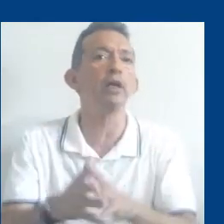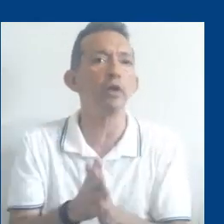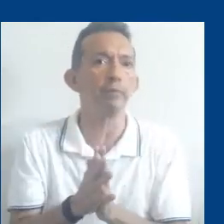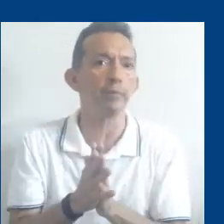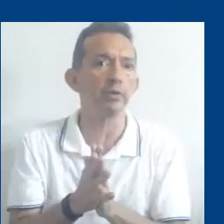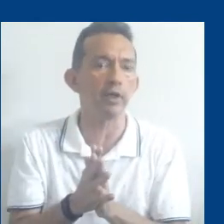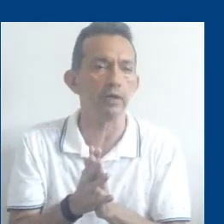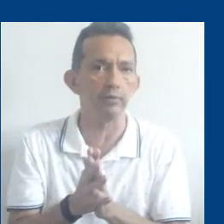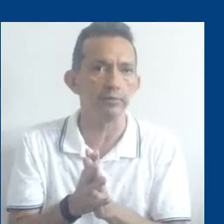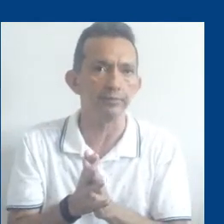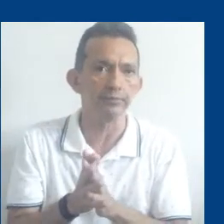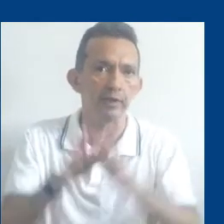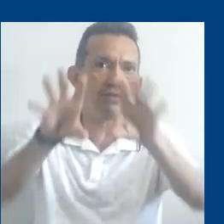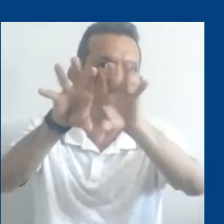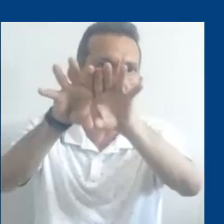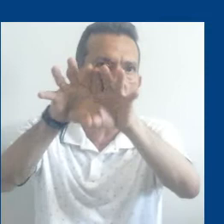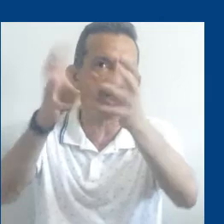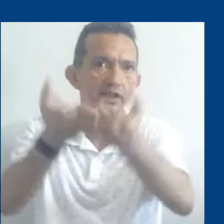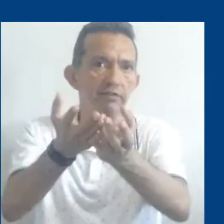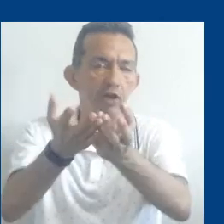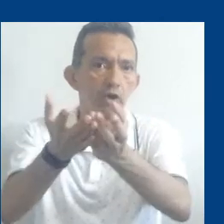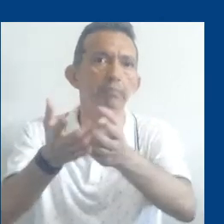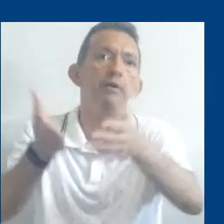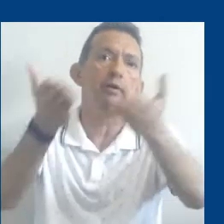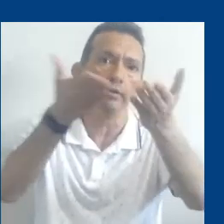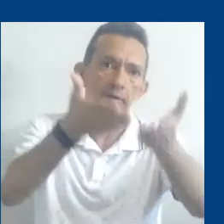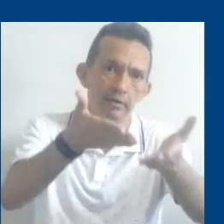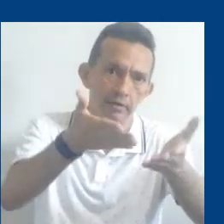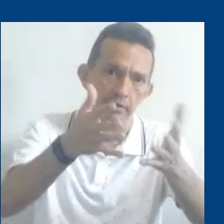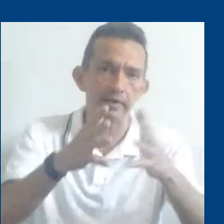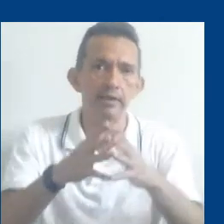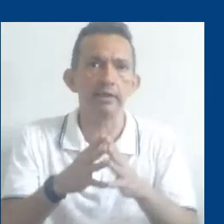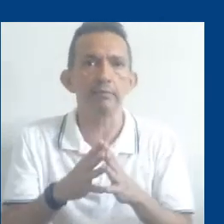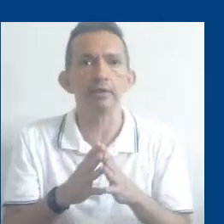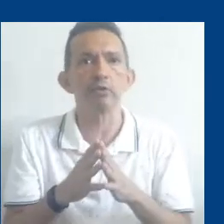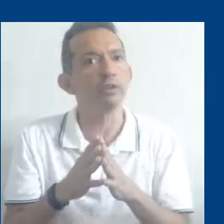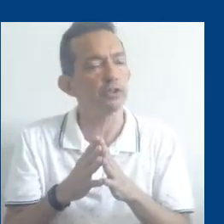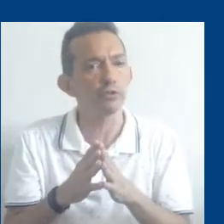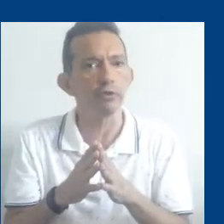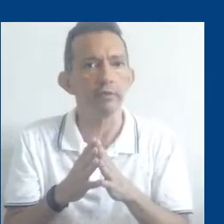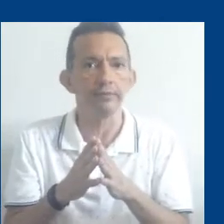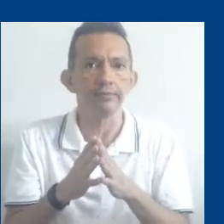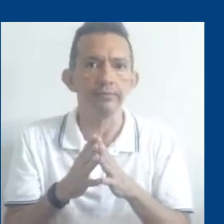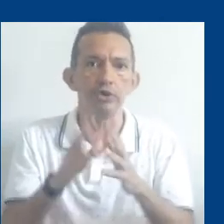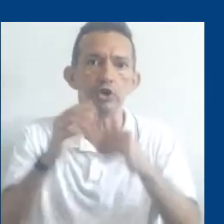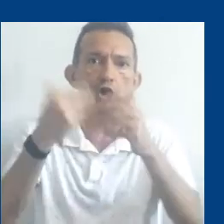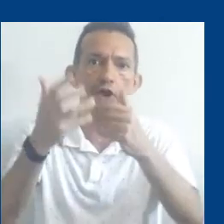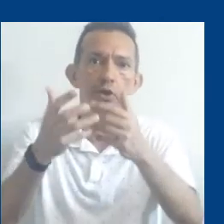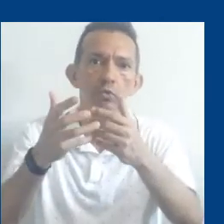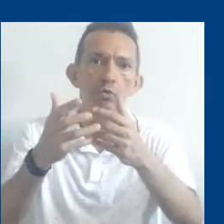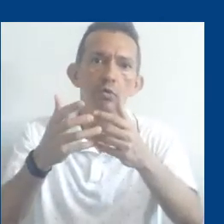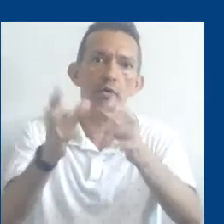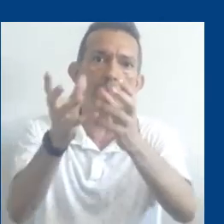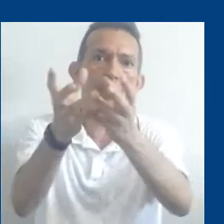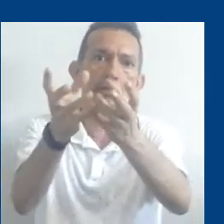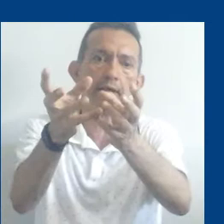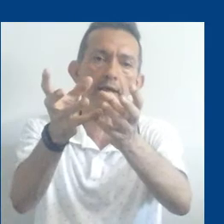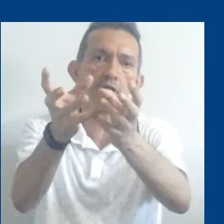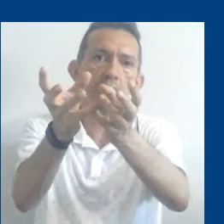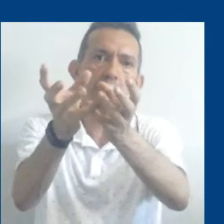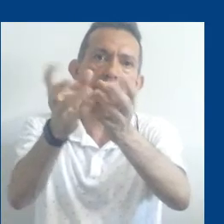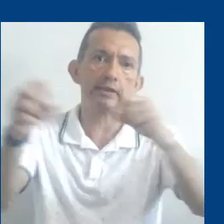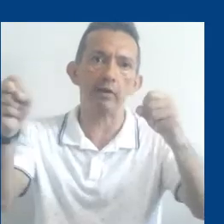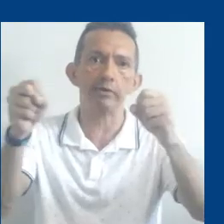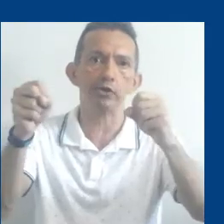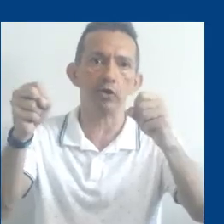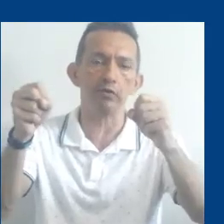ele é glicolipoproteico, que vai digerir esse envelope. São as enzimas do lisossoma. Digeriu, que é